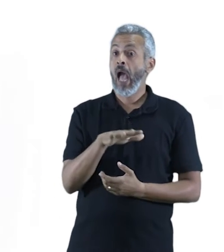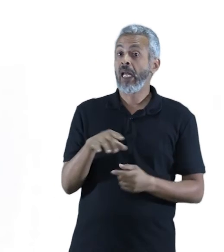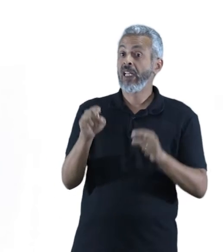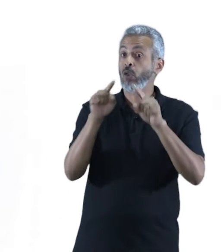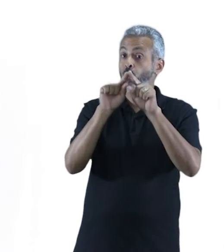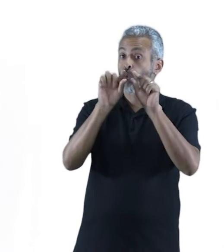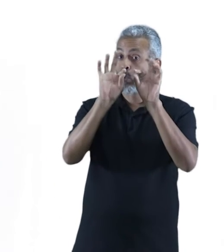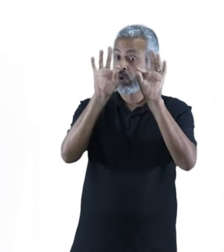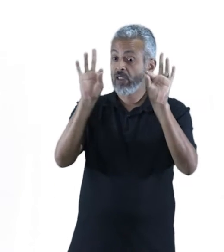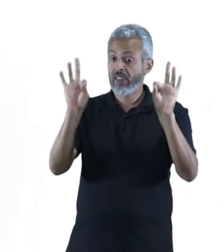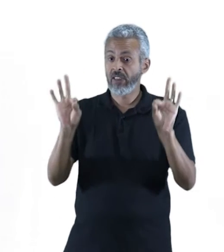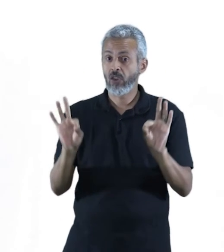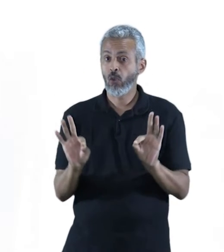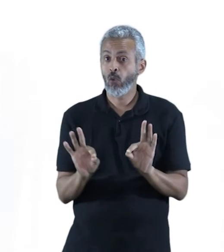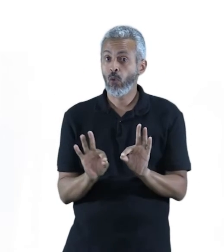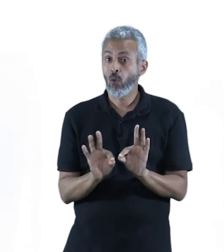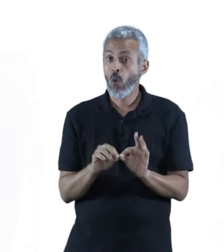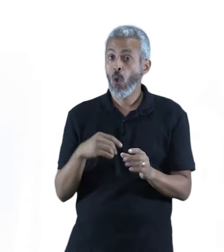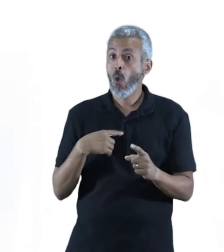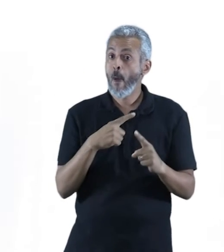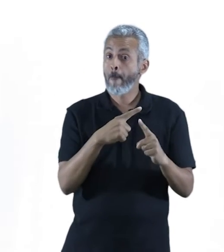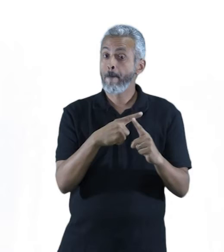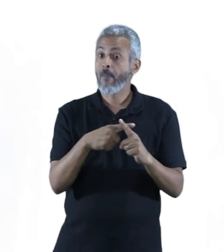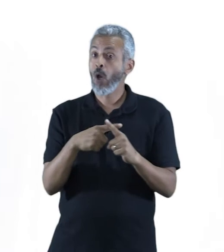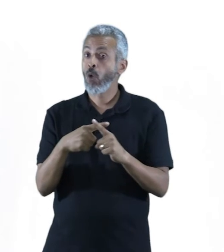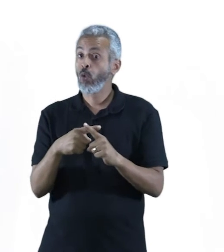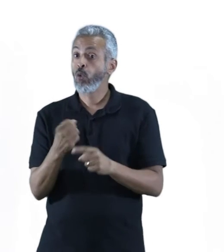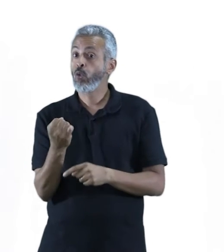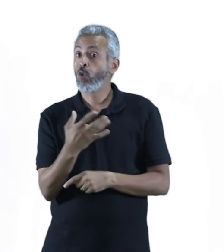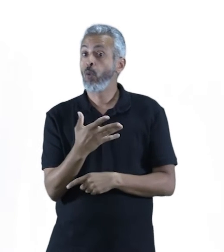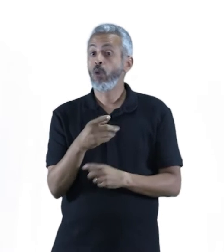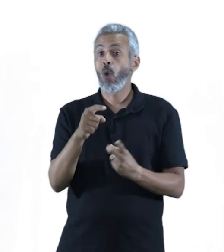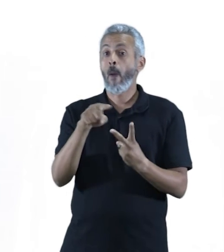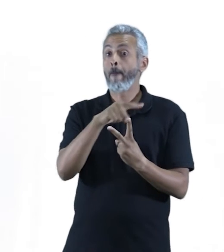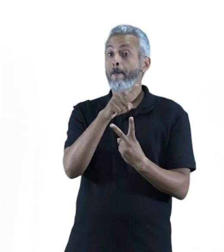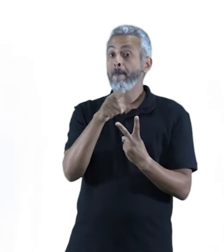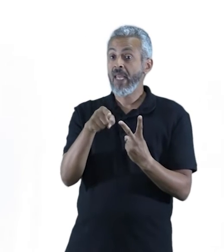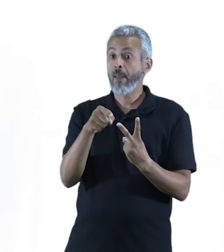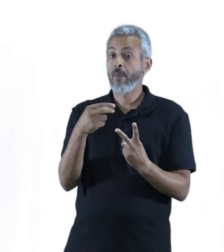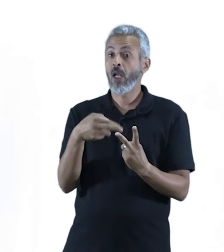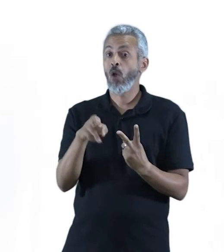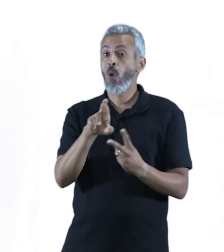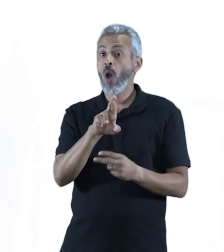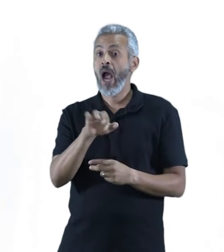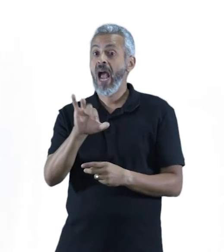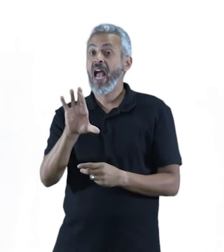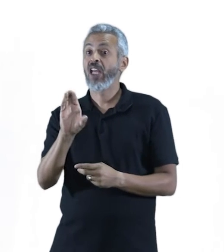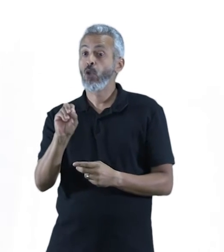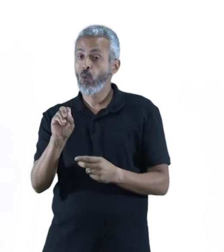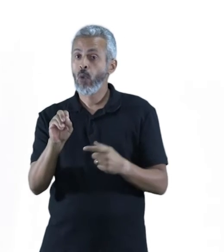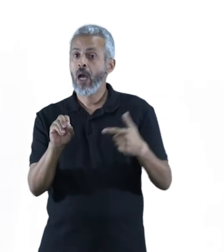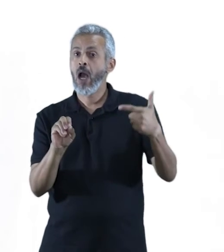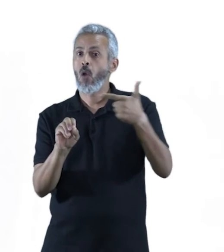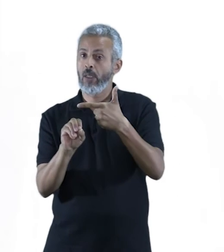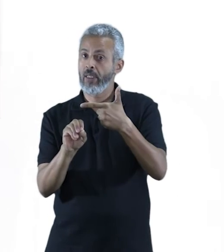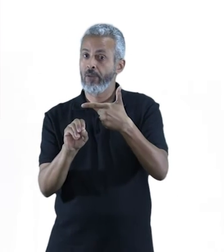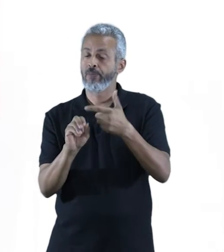Para a área do círculo, multiplicamos o número π pelo raio ao quadrado.